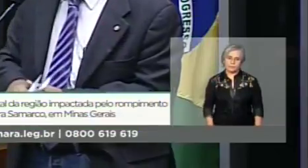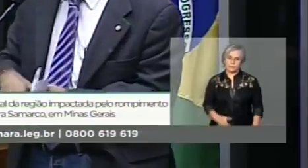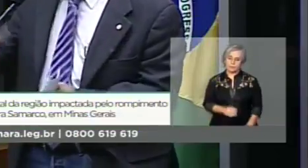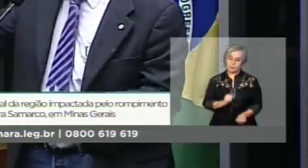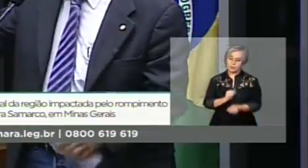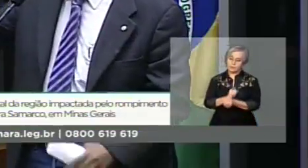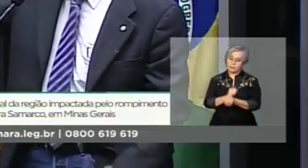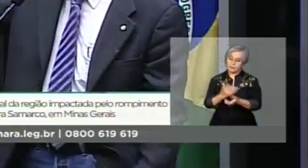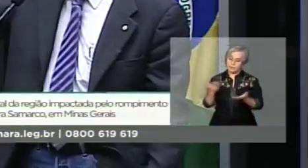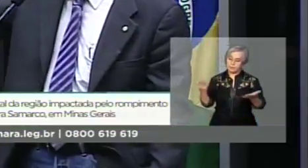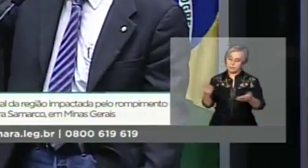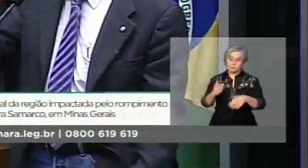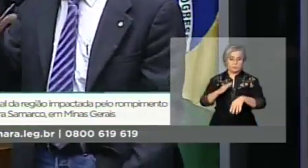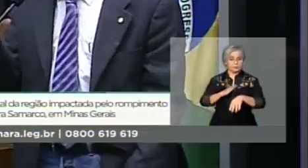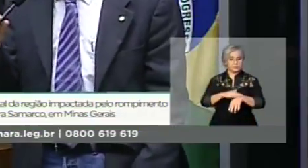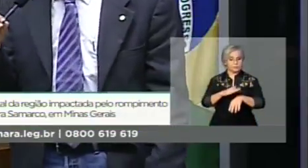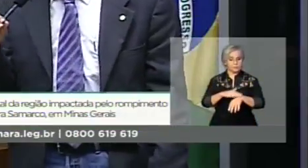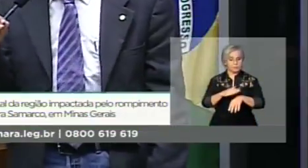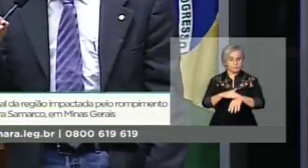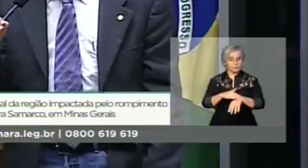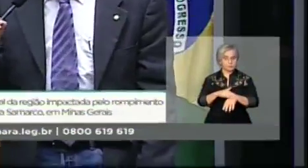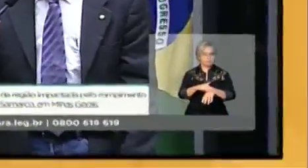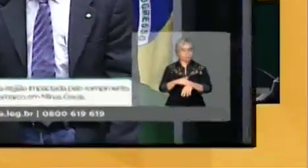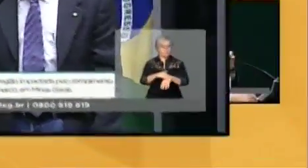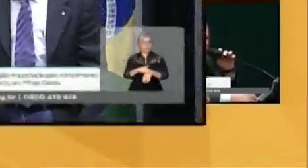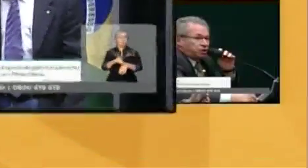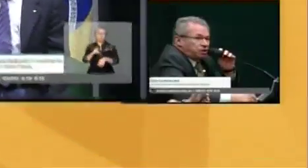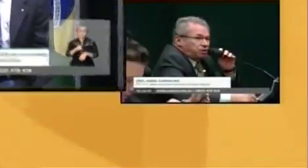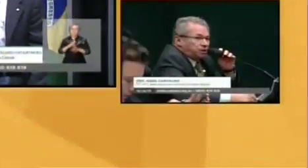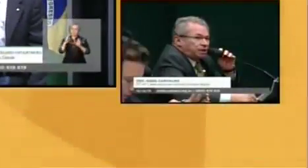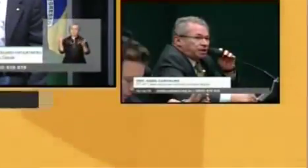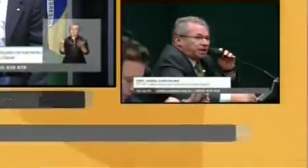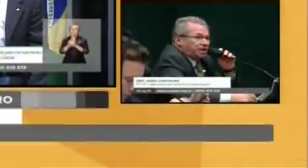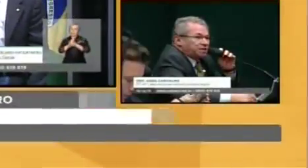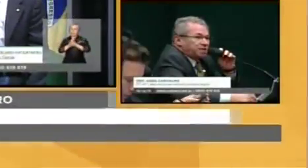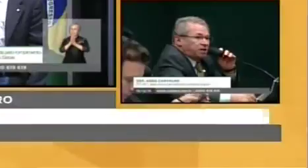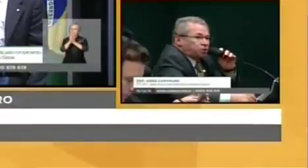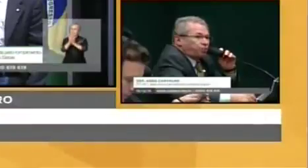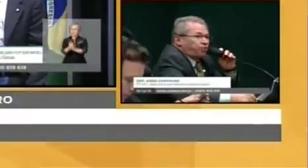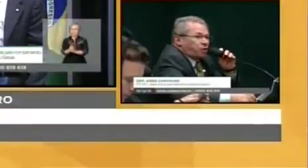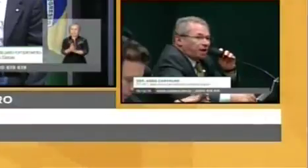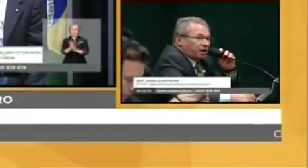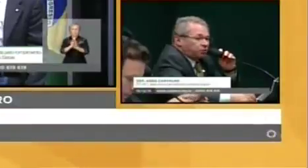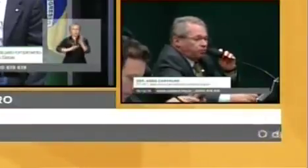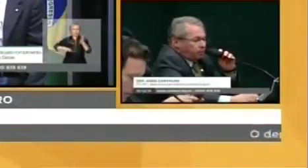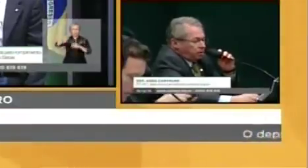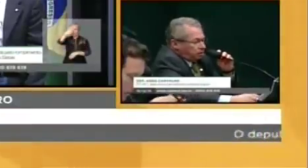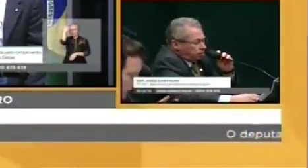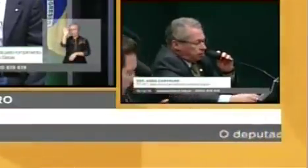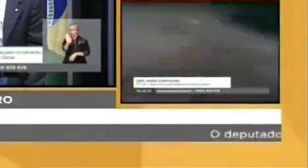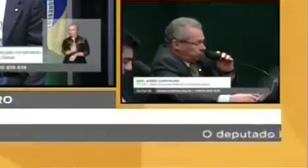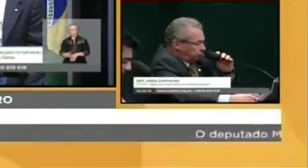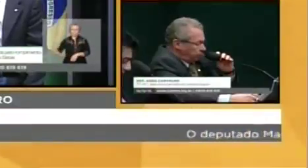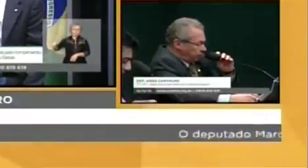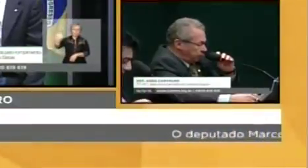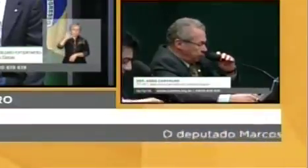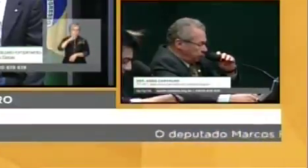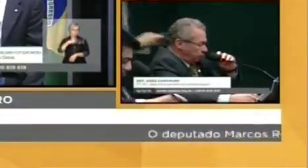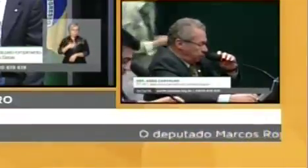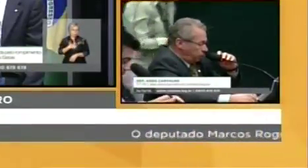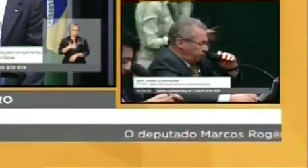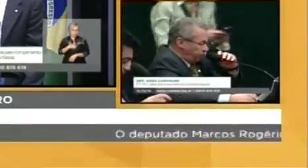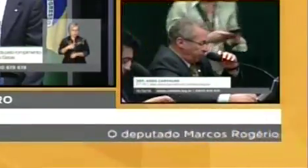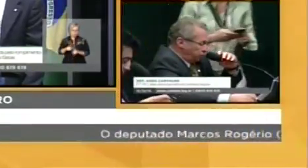momento, mesmo diante da comoção causada pela tragédia, pelo impacto de Mariana, nós possamos,